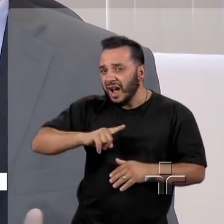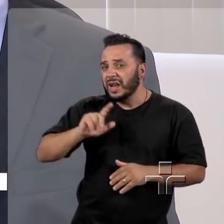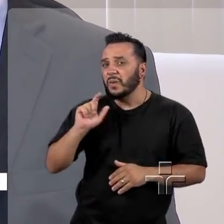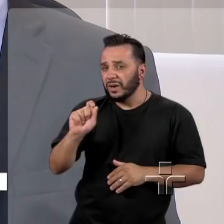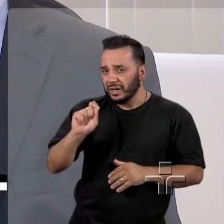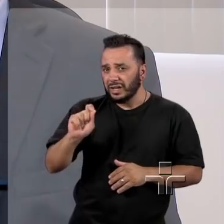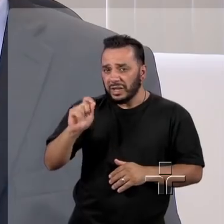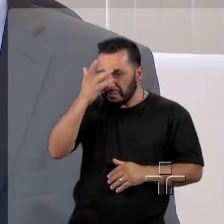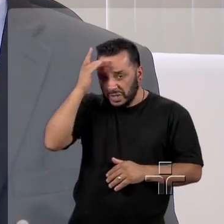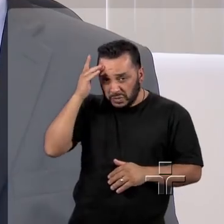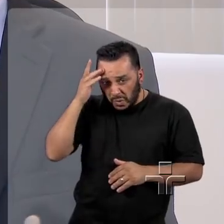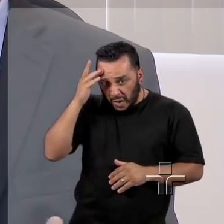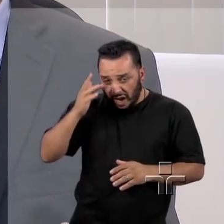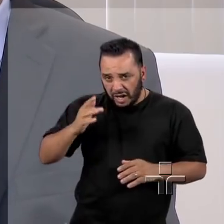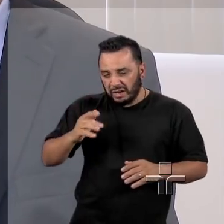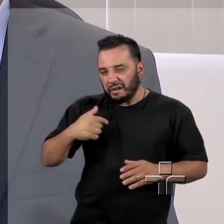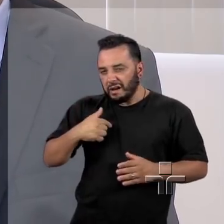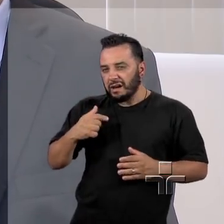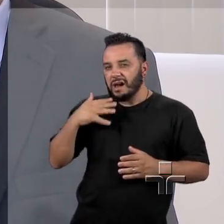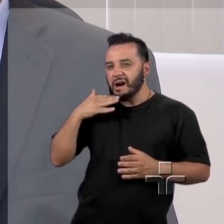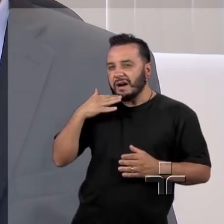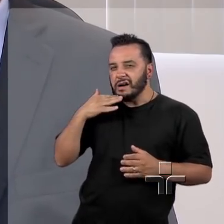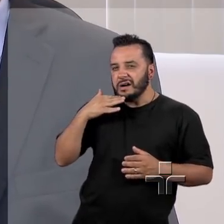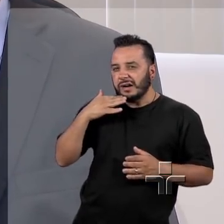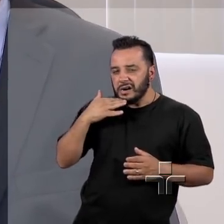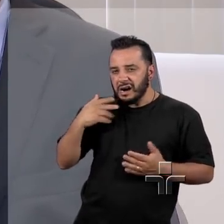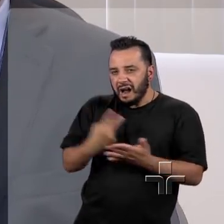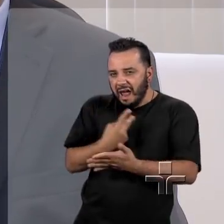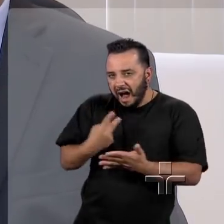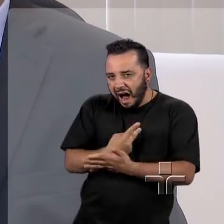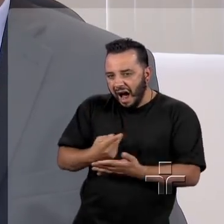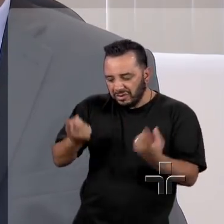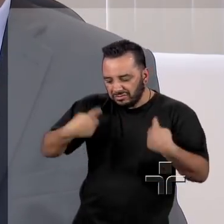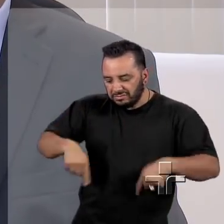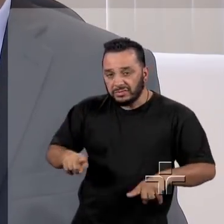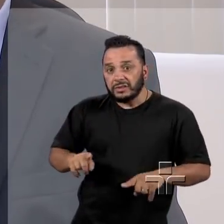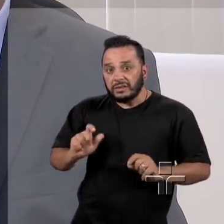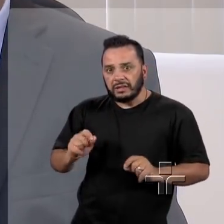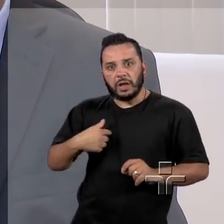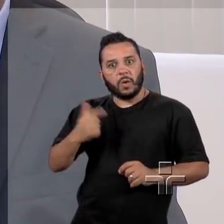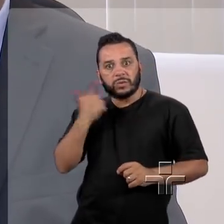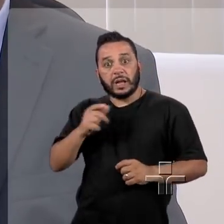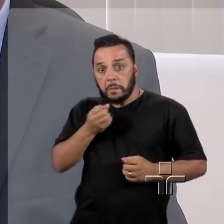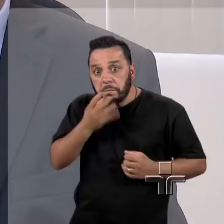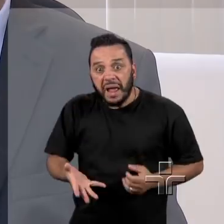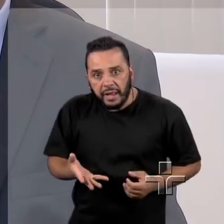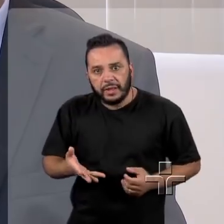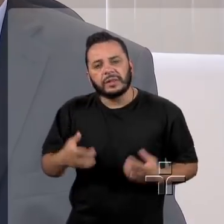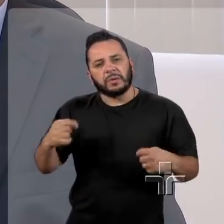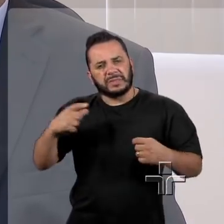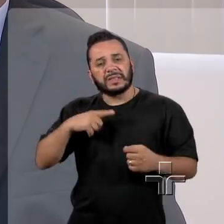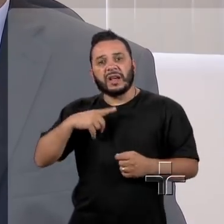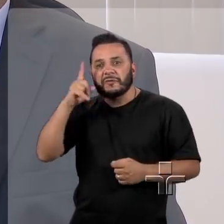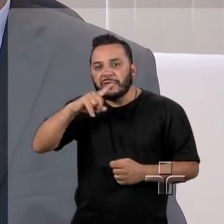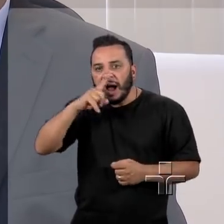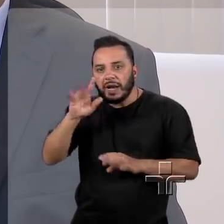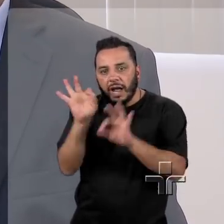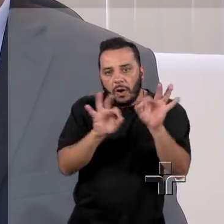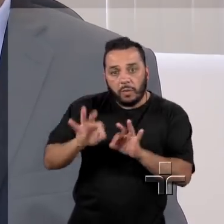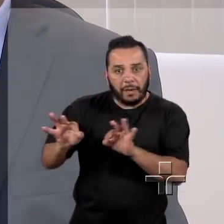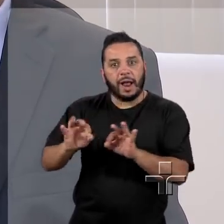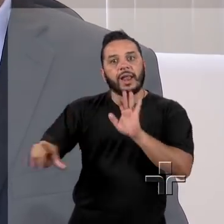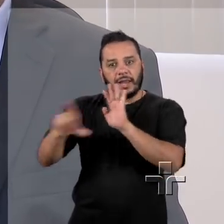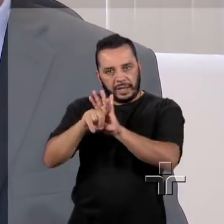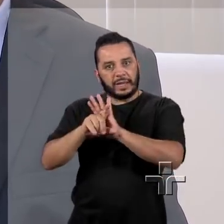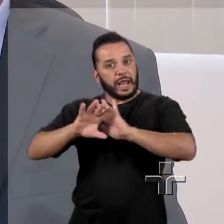se dê bem. Essas brechas precisam ser fechadas para que a lei funcione para todos, para que a honestidade